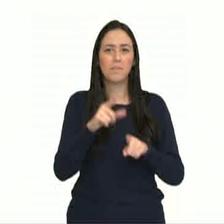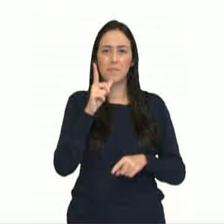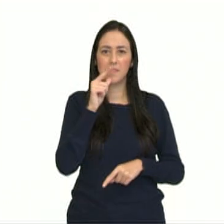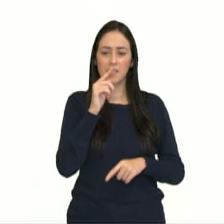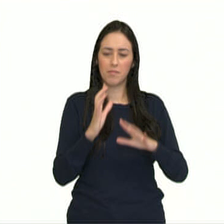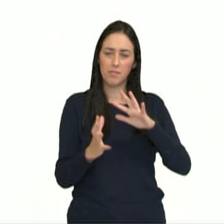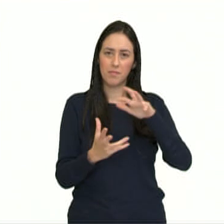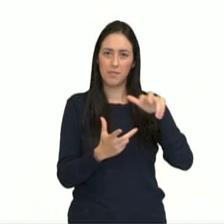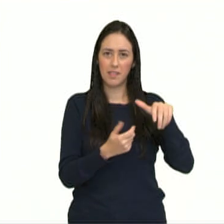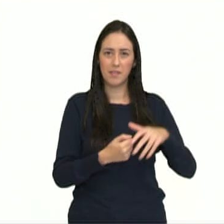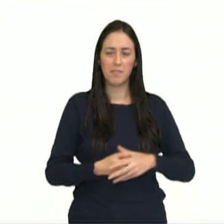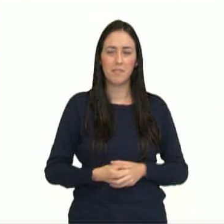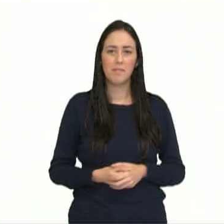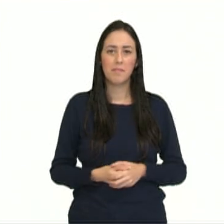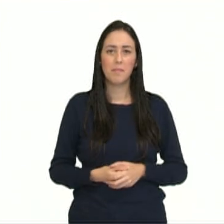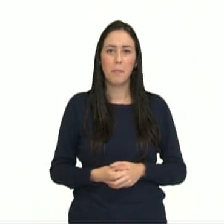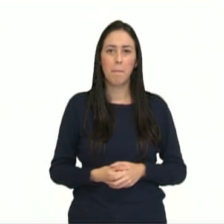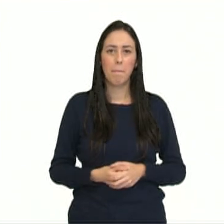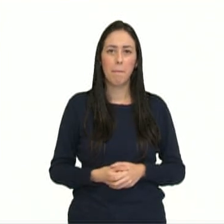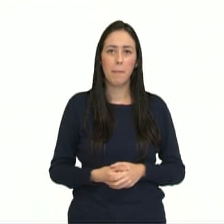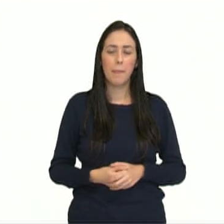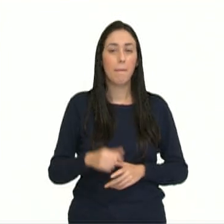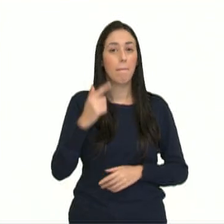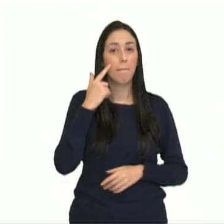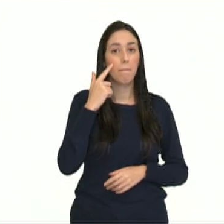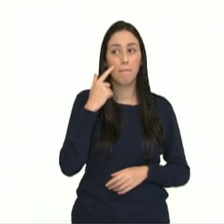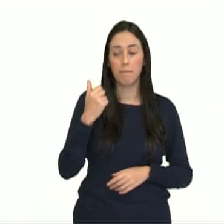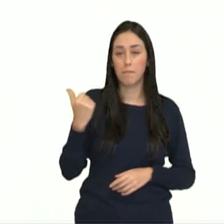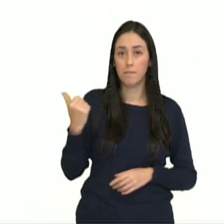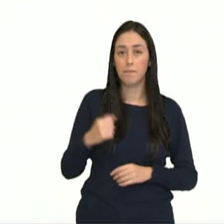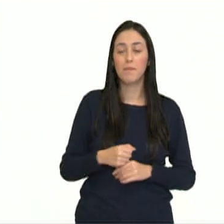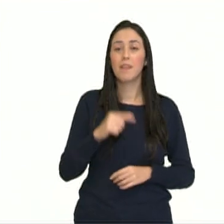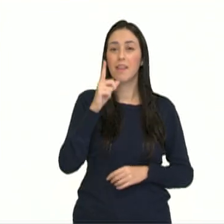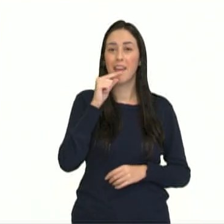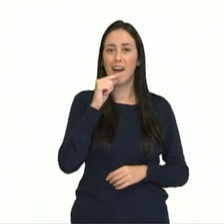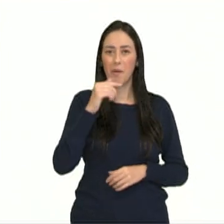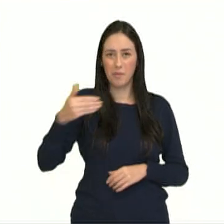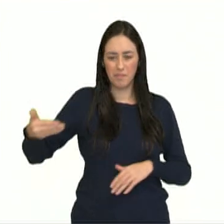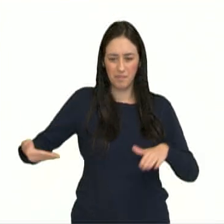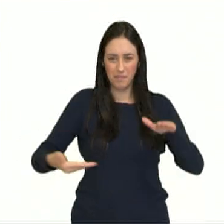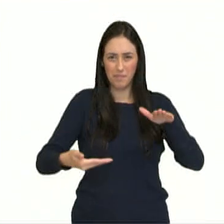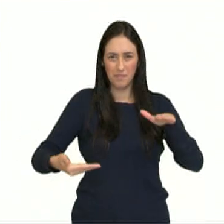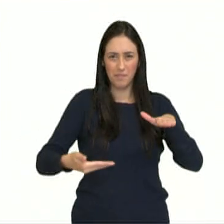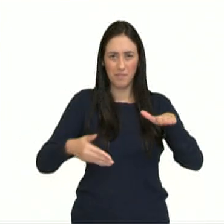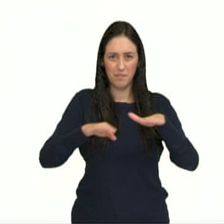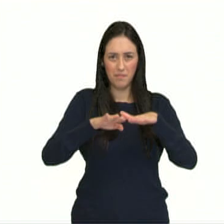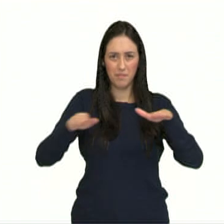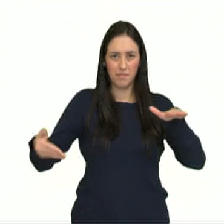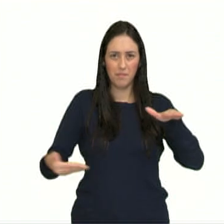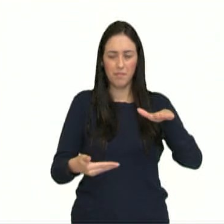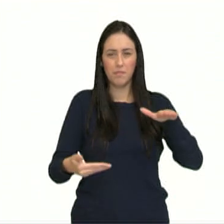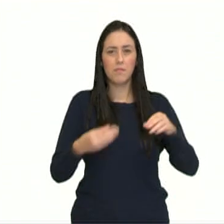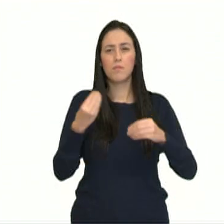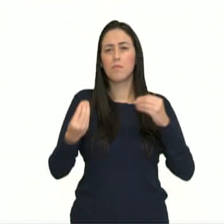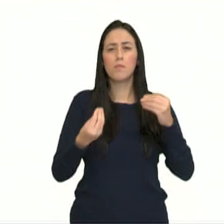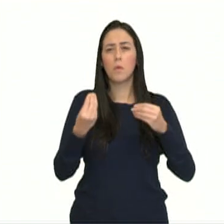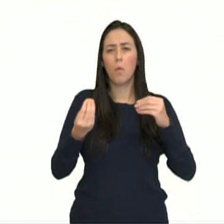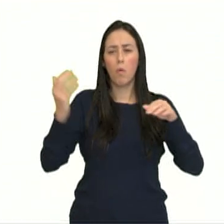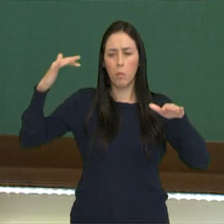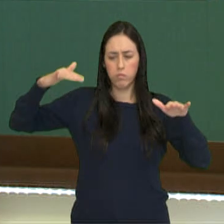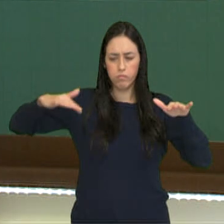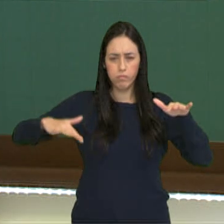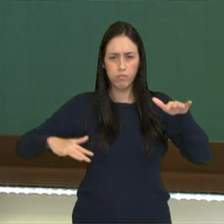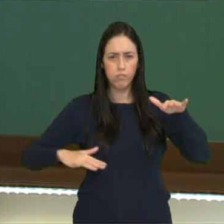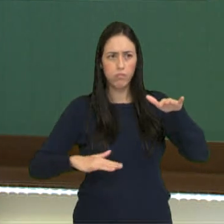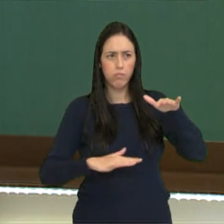superfície, na atmosfera do nosso planeta. Olha aqui, ó. Águas subterrâneas, ó, como que elas chegam até o subterrâneo? Então